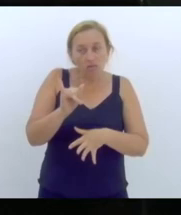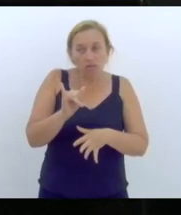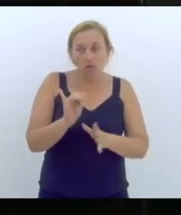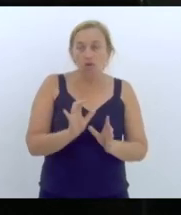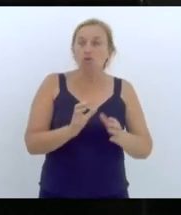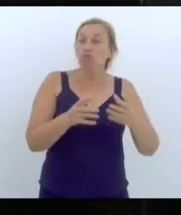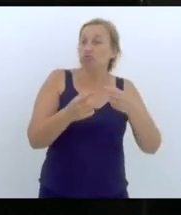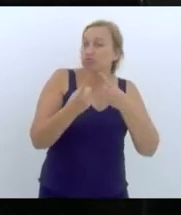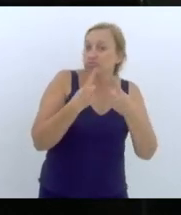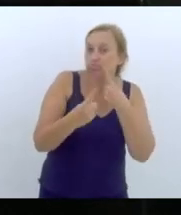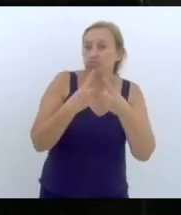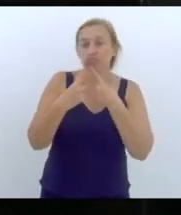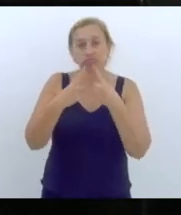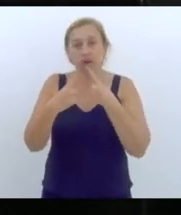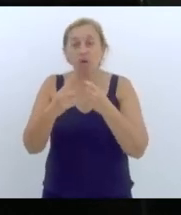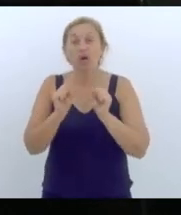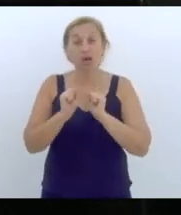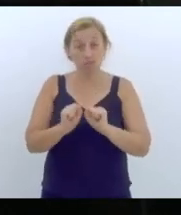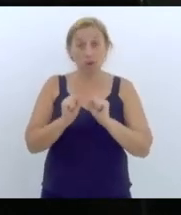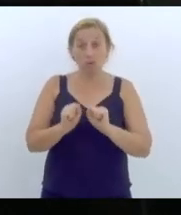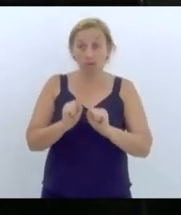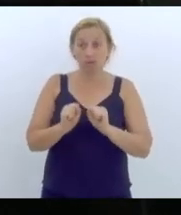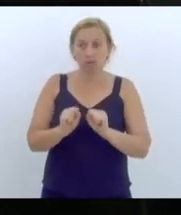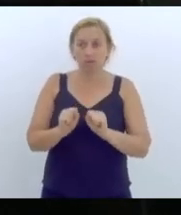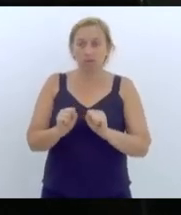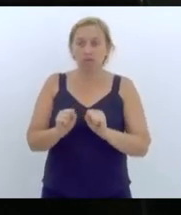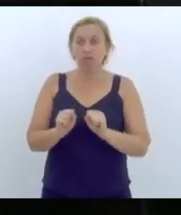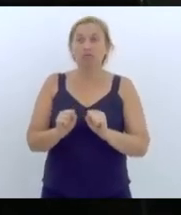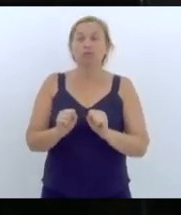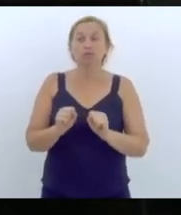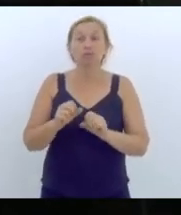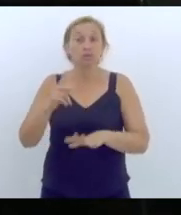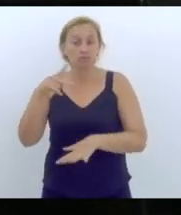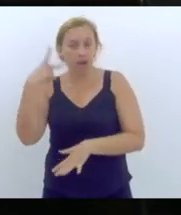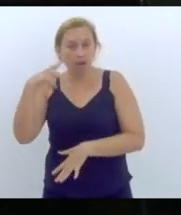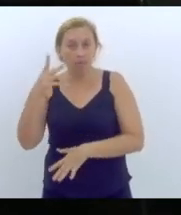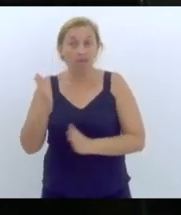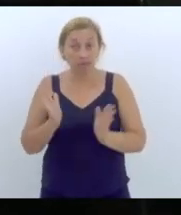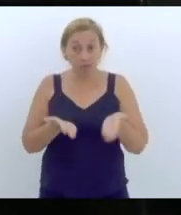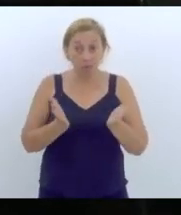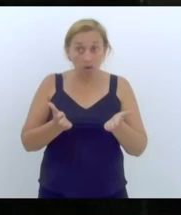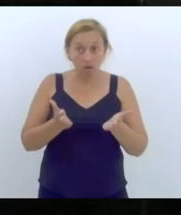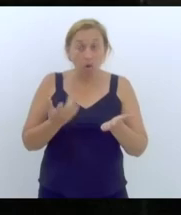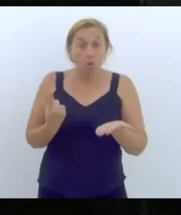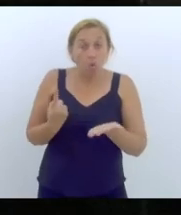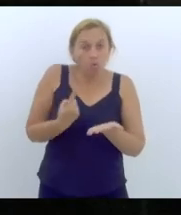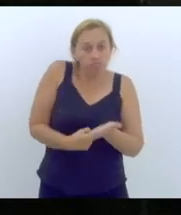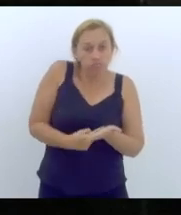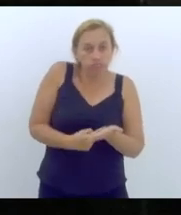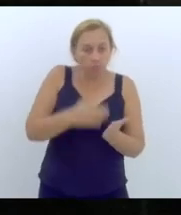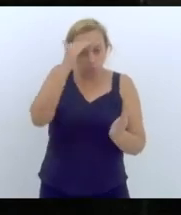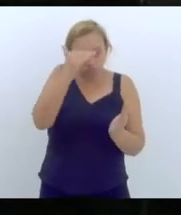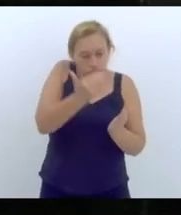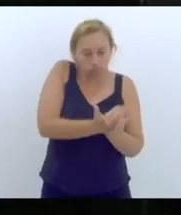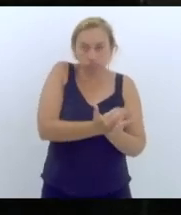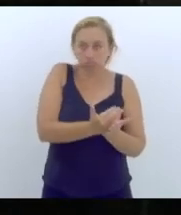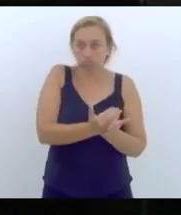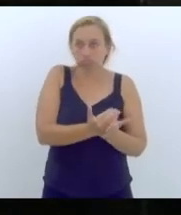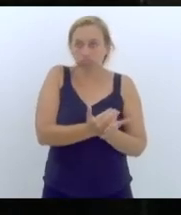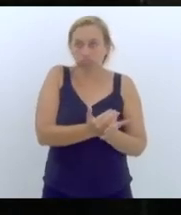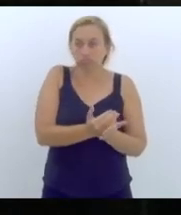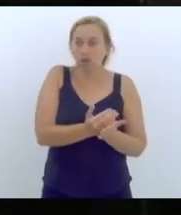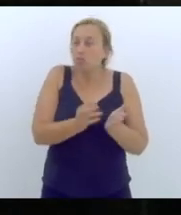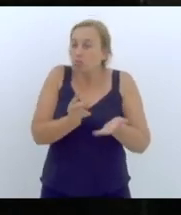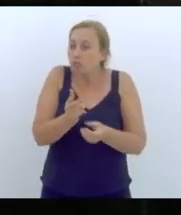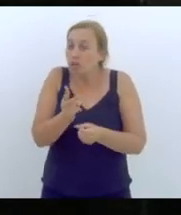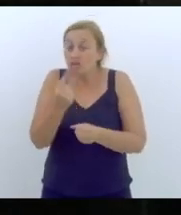com debate, e que a gente possa, nesse parlamento aqui, cumprir o nosso papel de buscar políticas